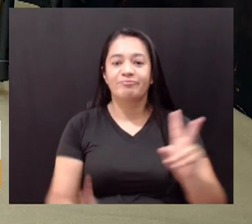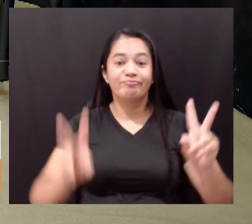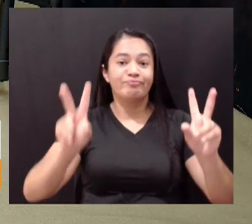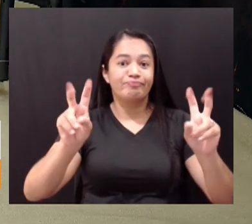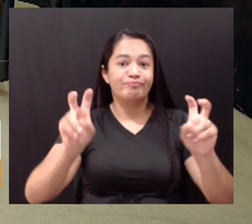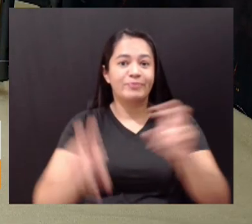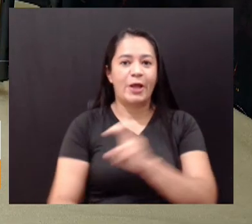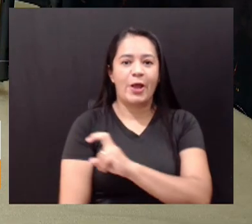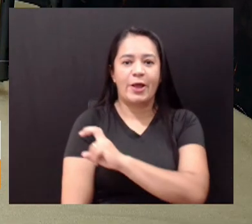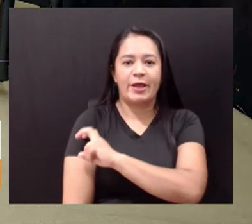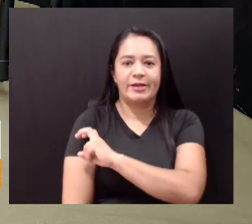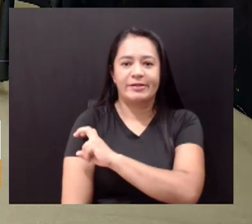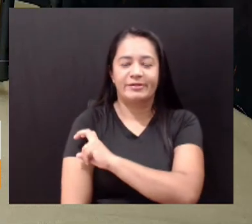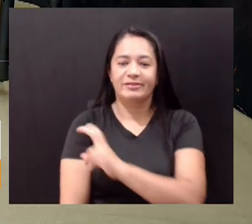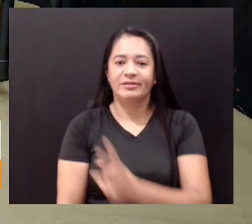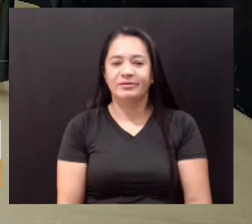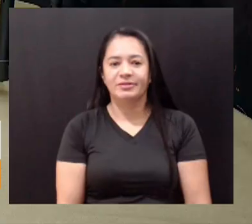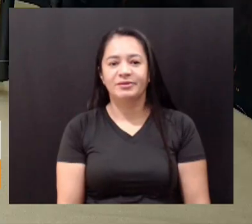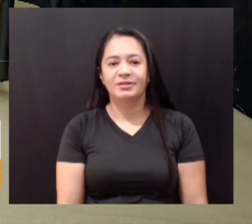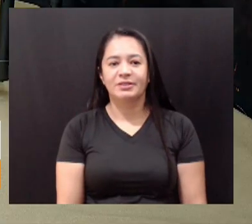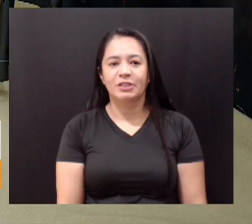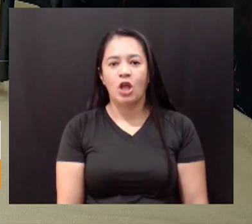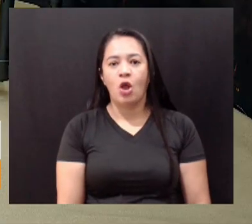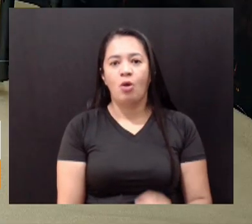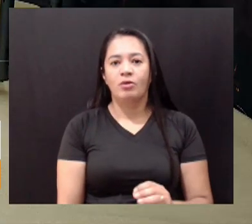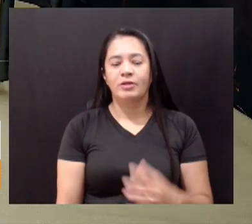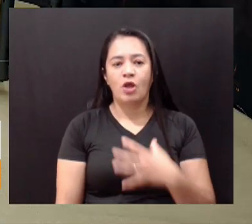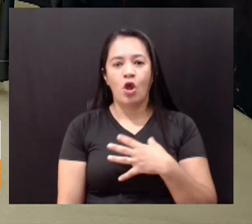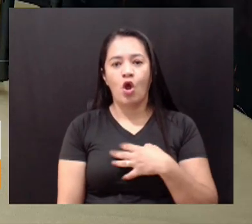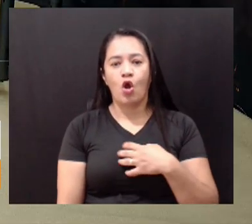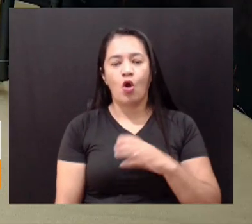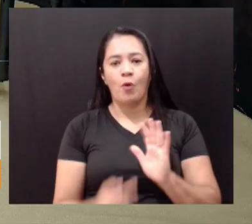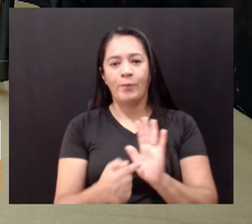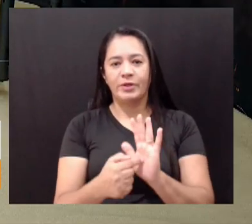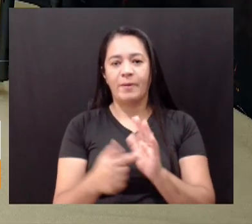mesmo, esse comportamento aí da geração Z de não,